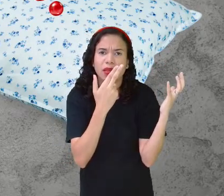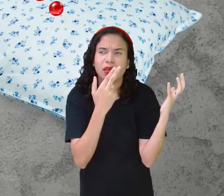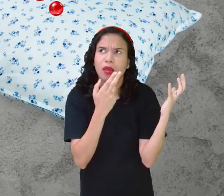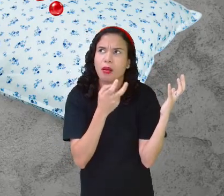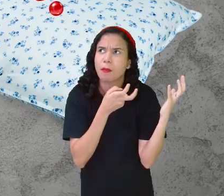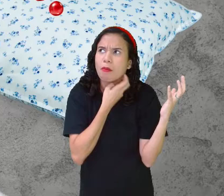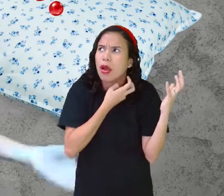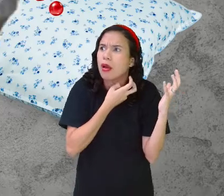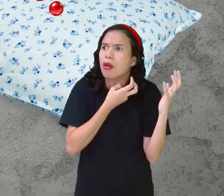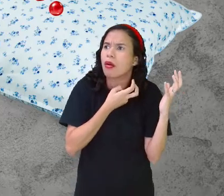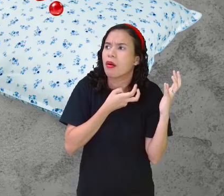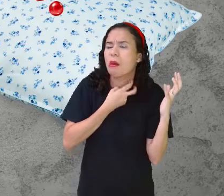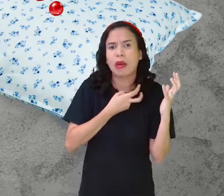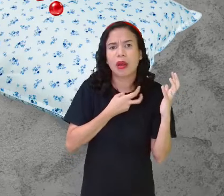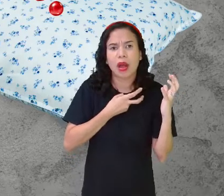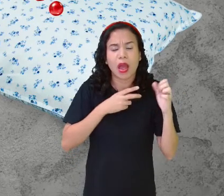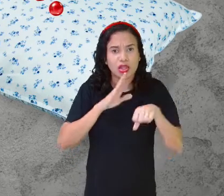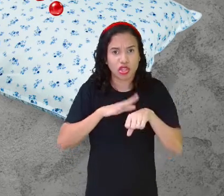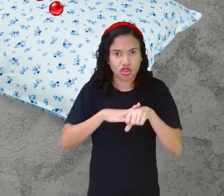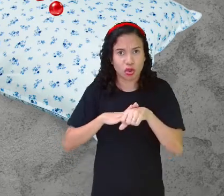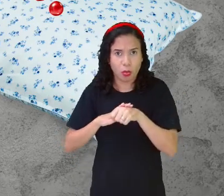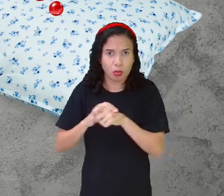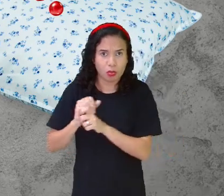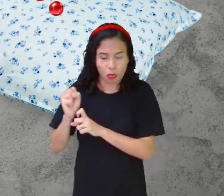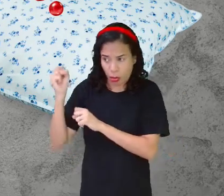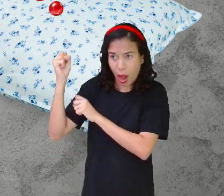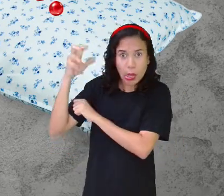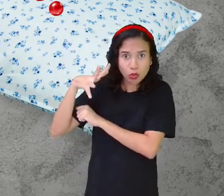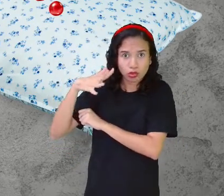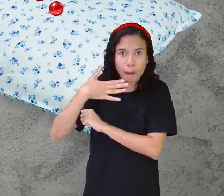picadas. Ele pediu para trazer a lâmpada para que pudesse ver melhor.